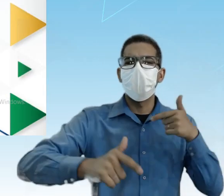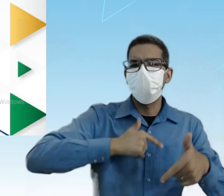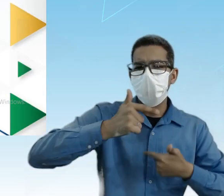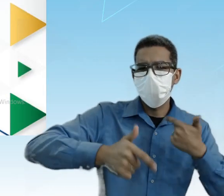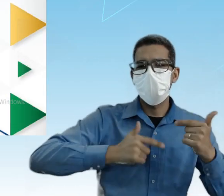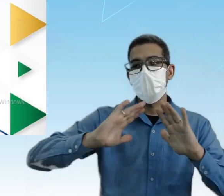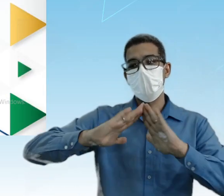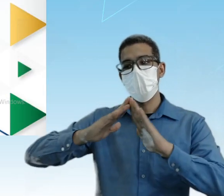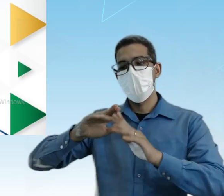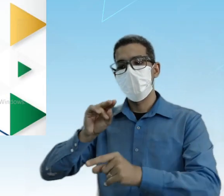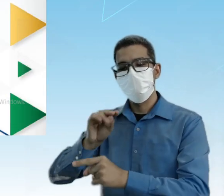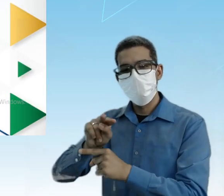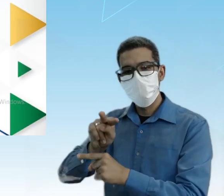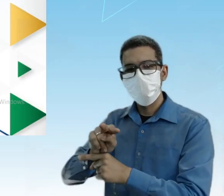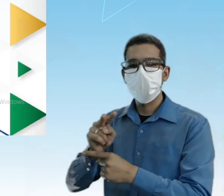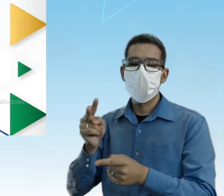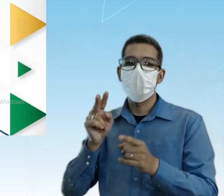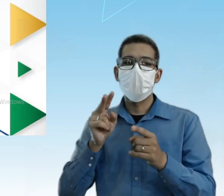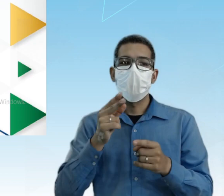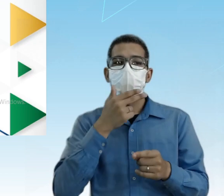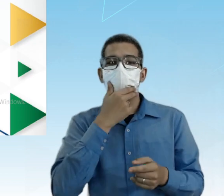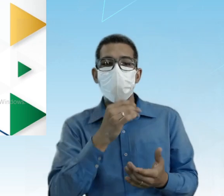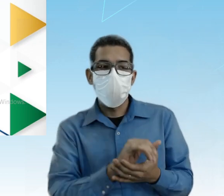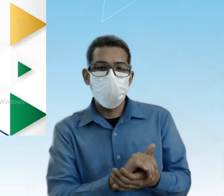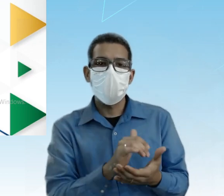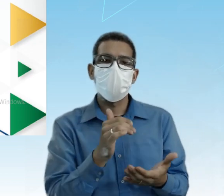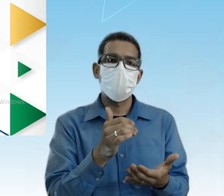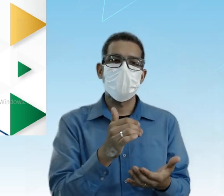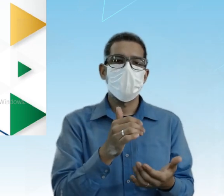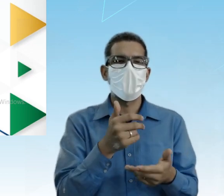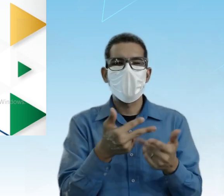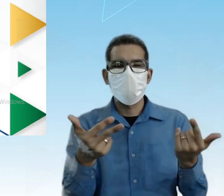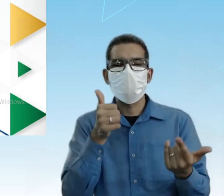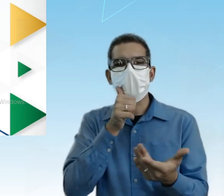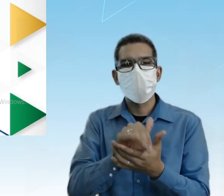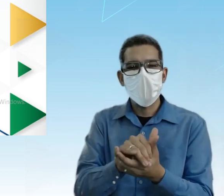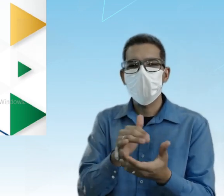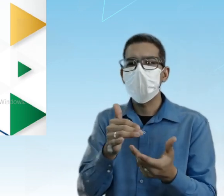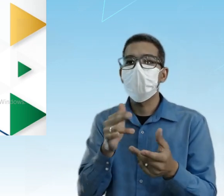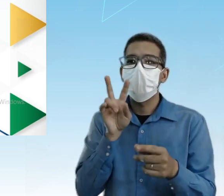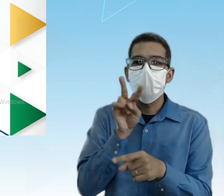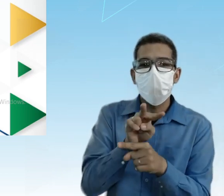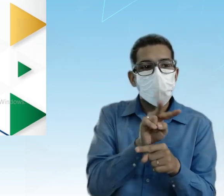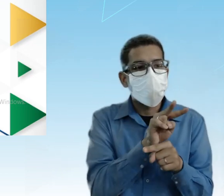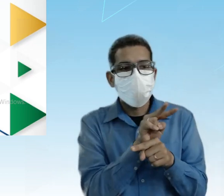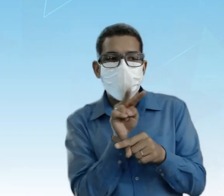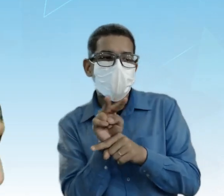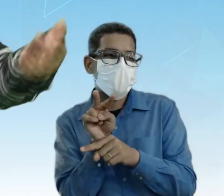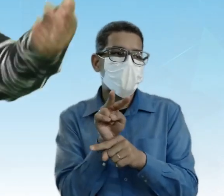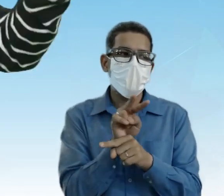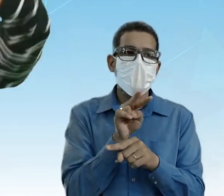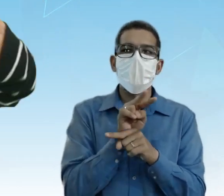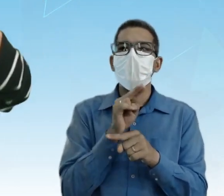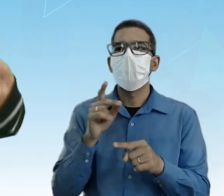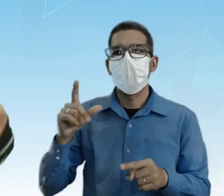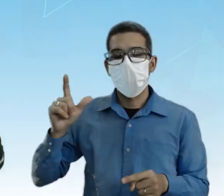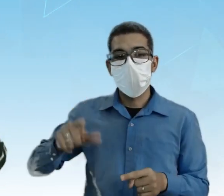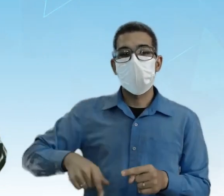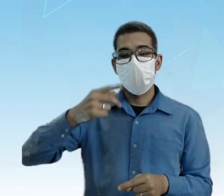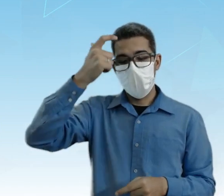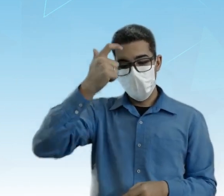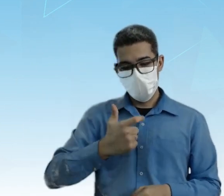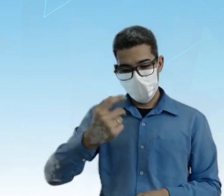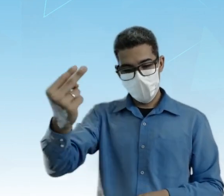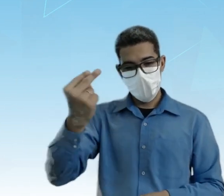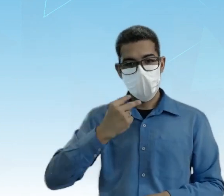em casa, muitas vezes maridos, esposas, tal, tem que ter tempo ainda para se ver como